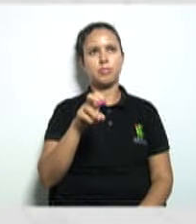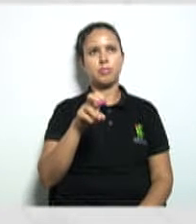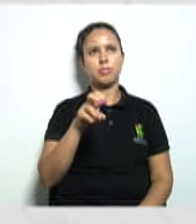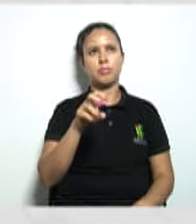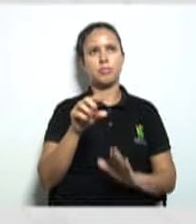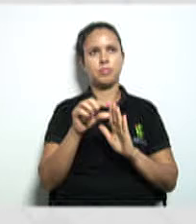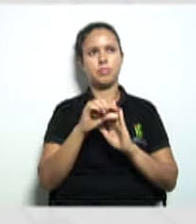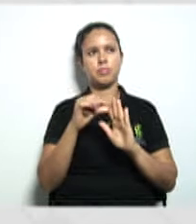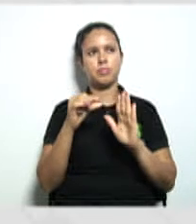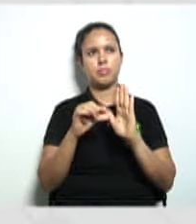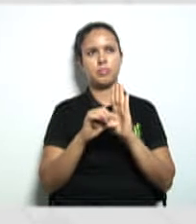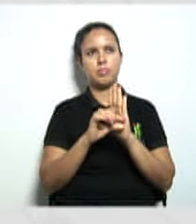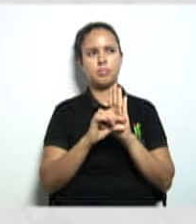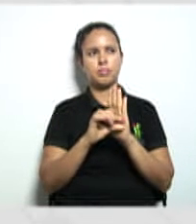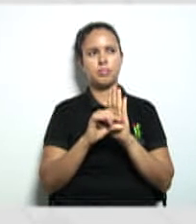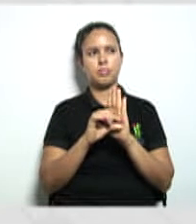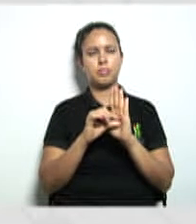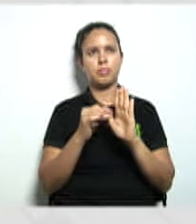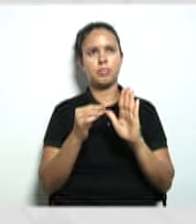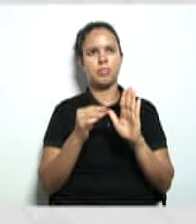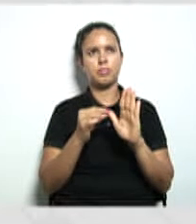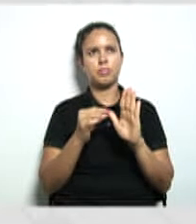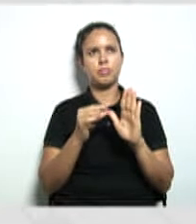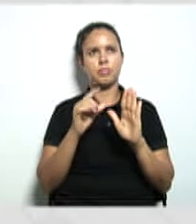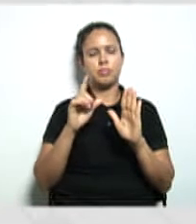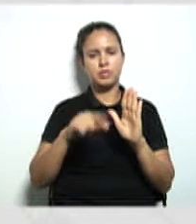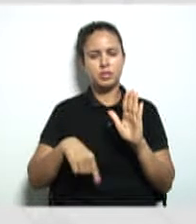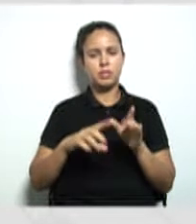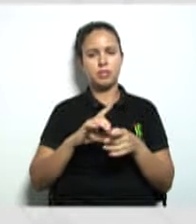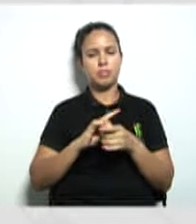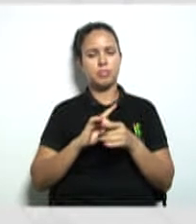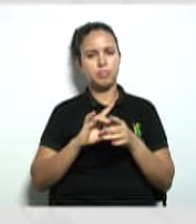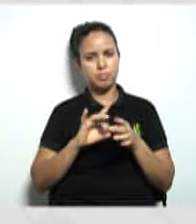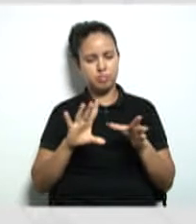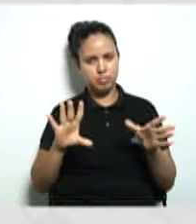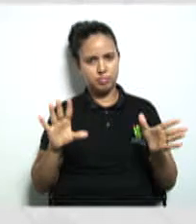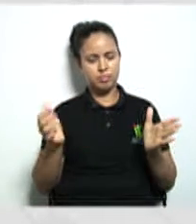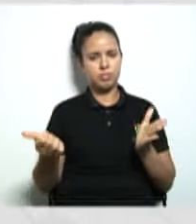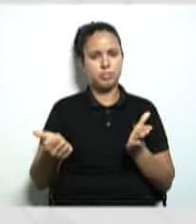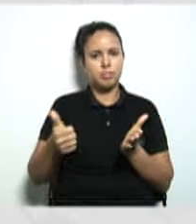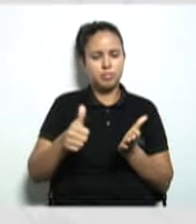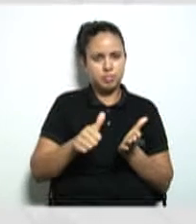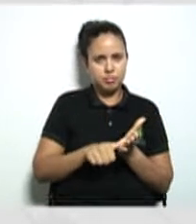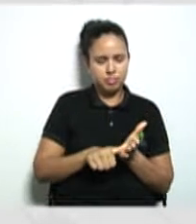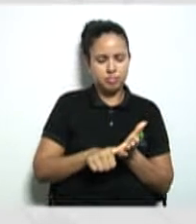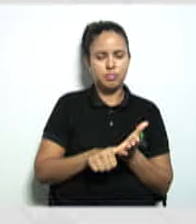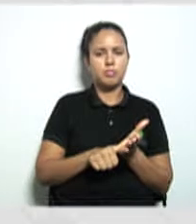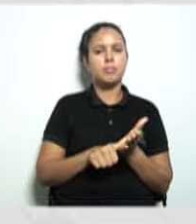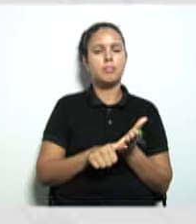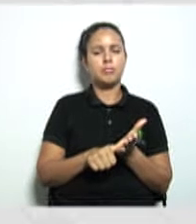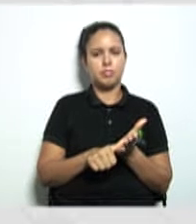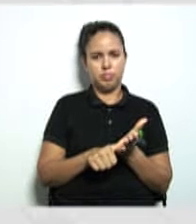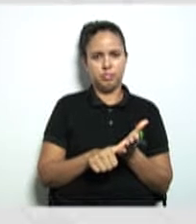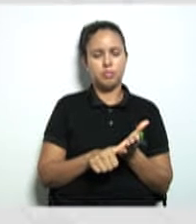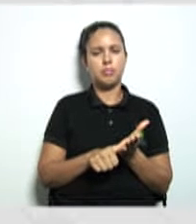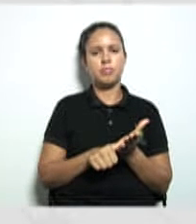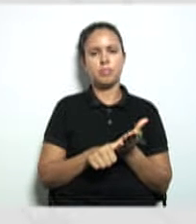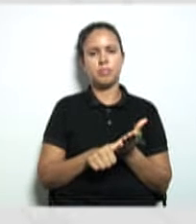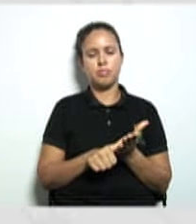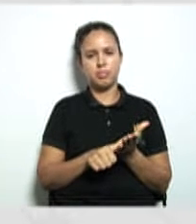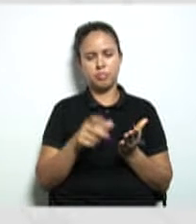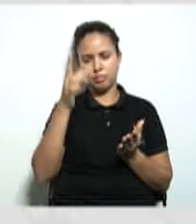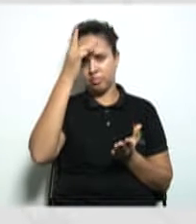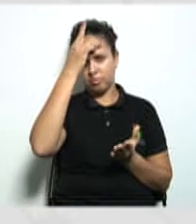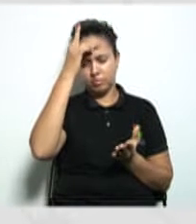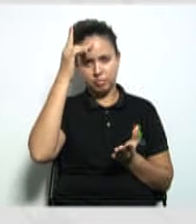17. É plena a liberdade de associação para fins lícitos, vedada a